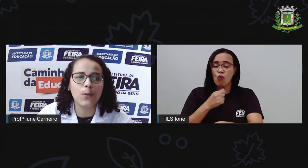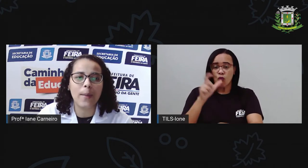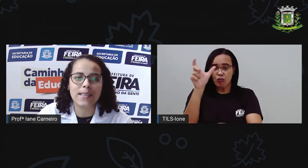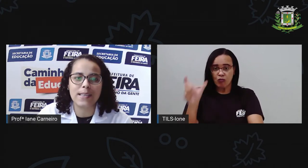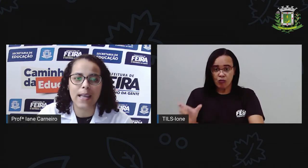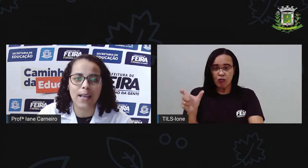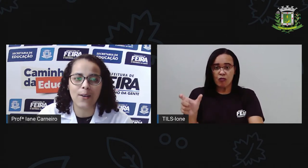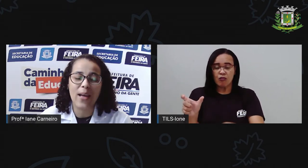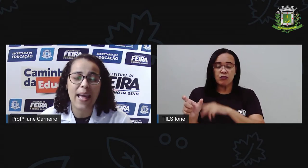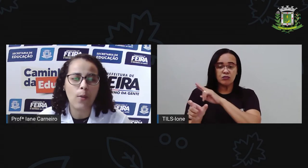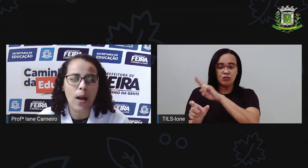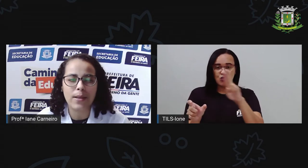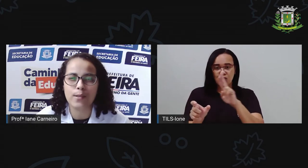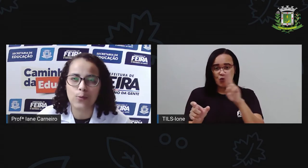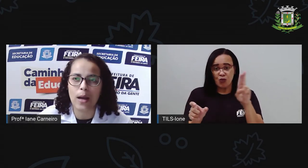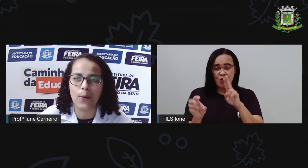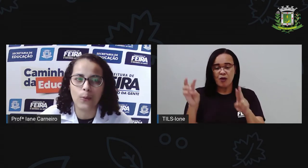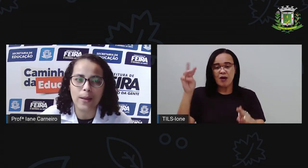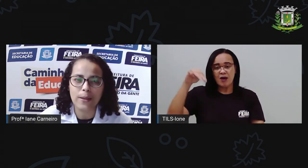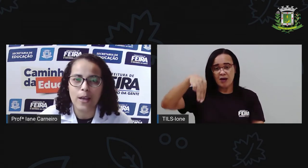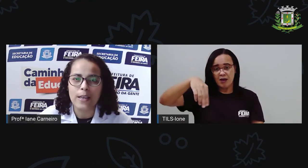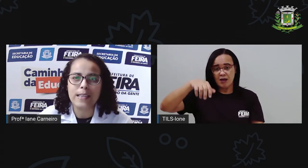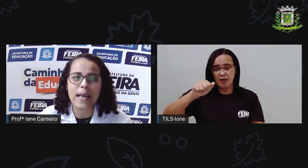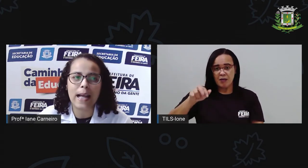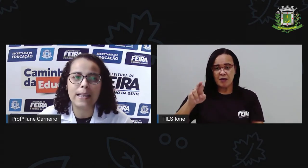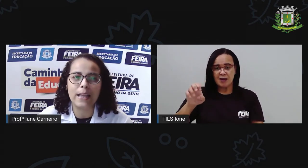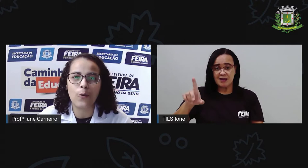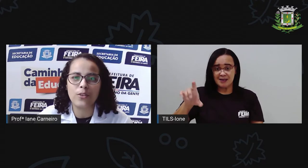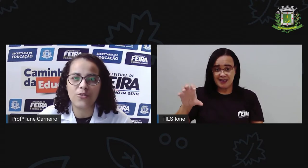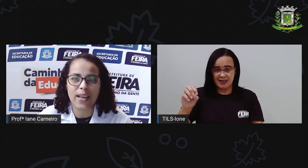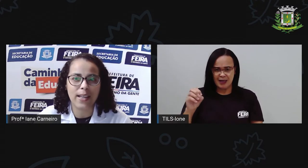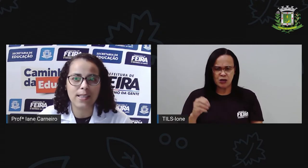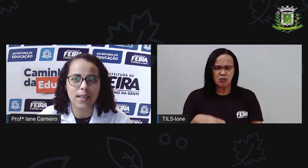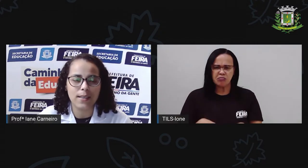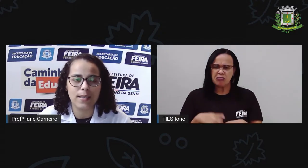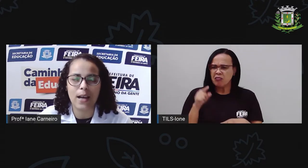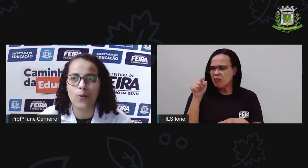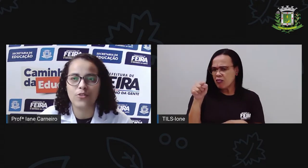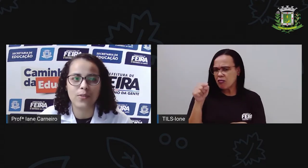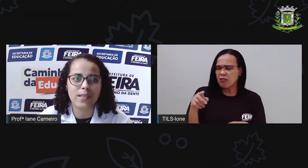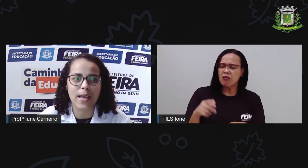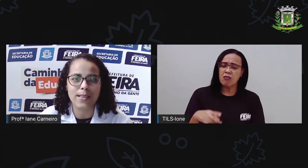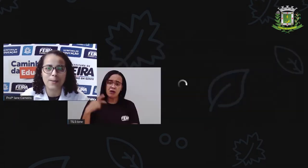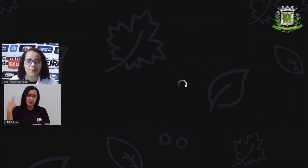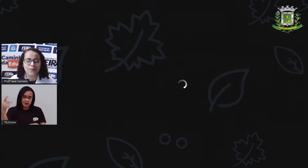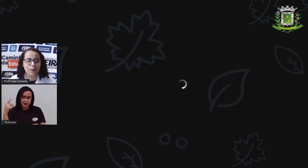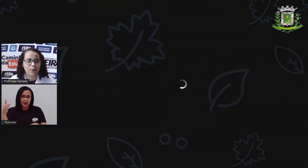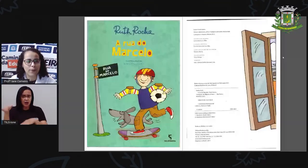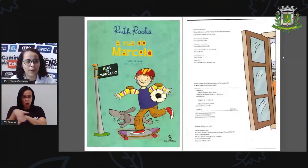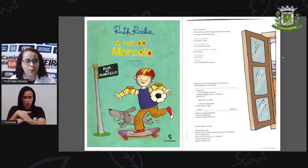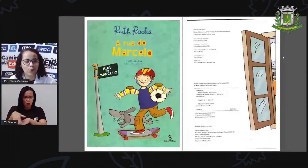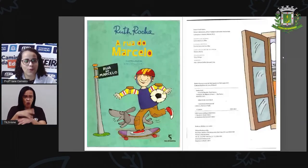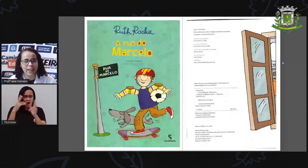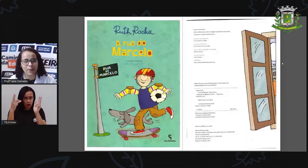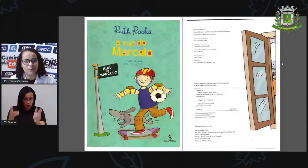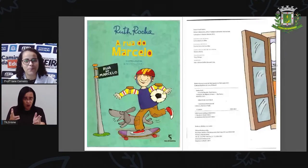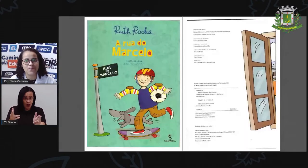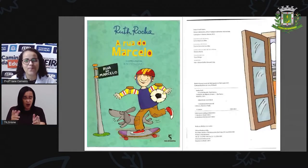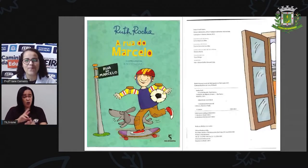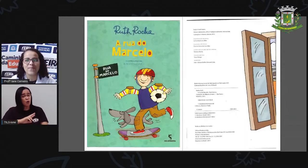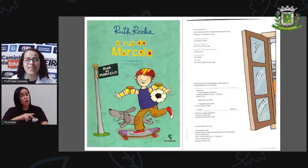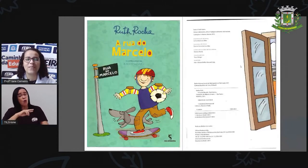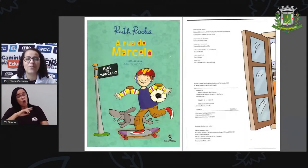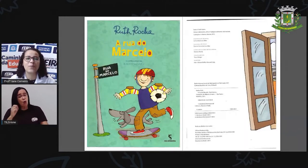que a Rua do Marcelo é igual a sua rua? Será que tem alguma diferença na rua de vocês? Vamos conferir?